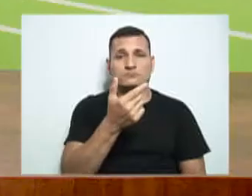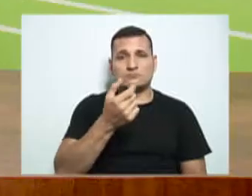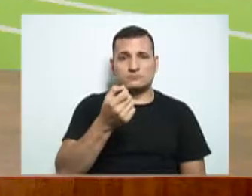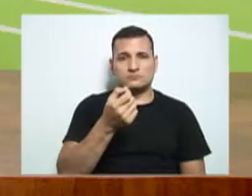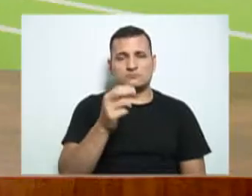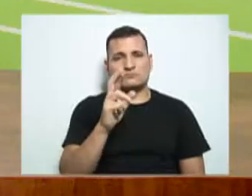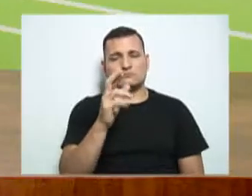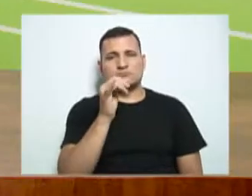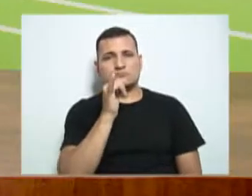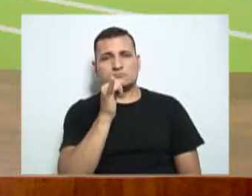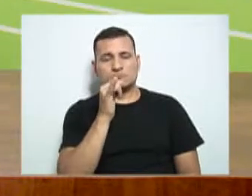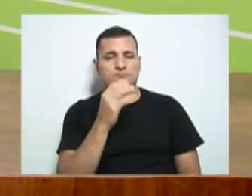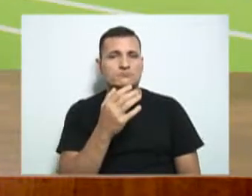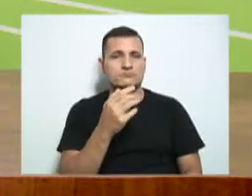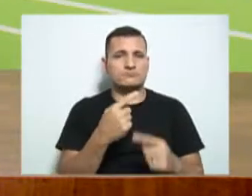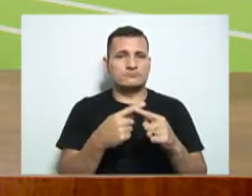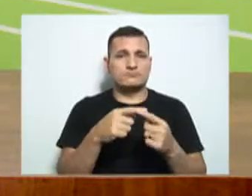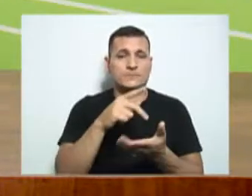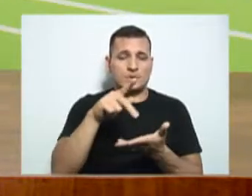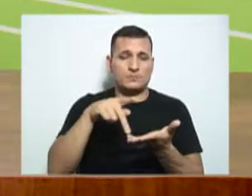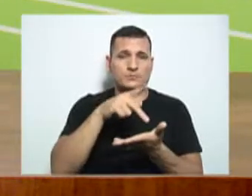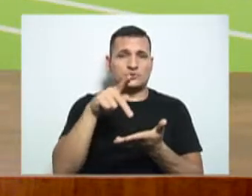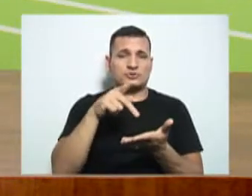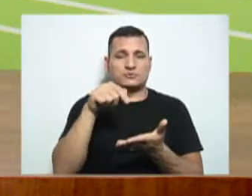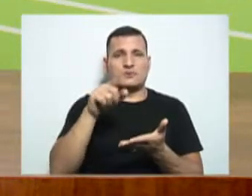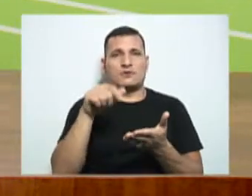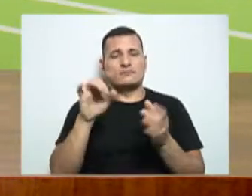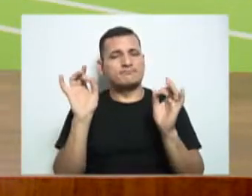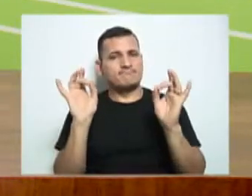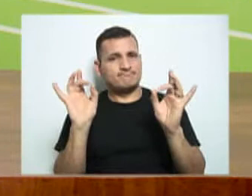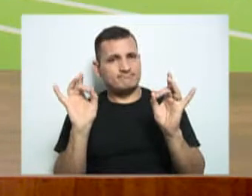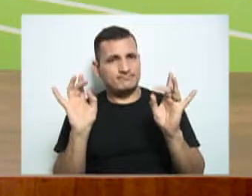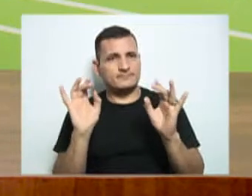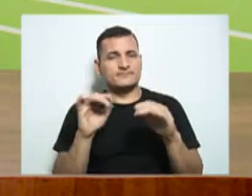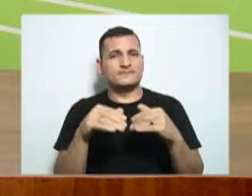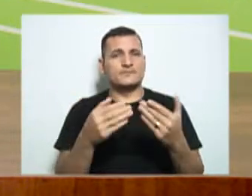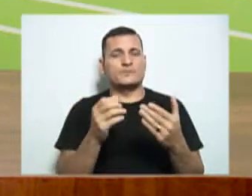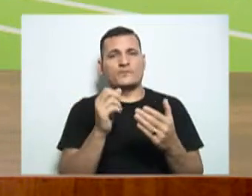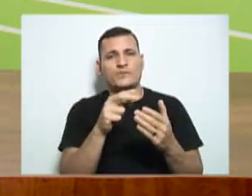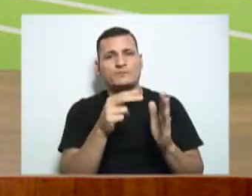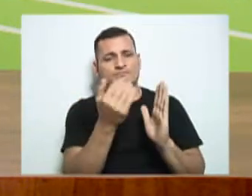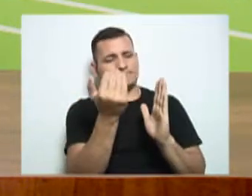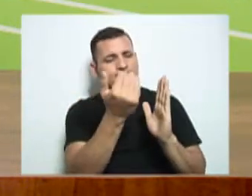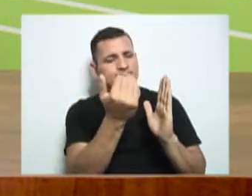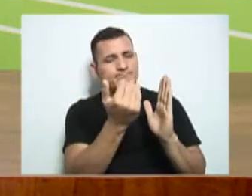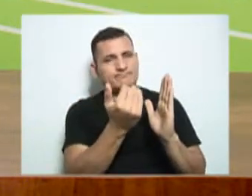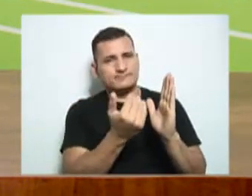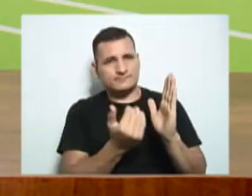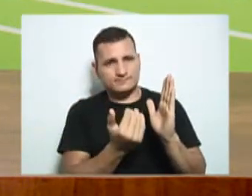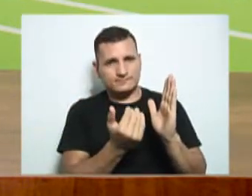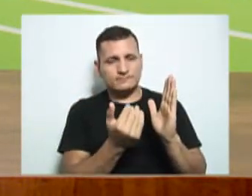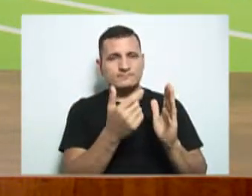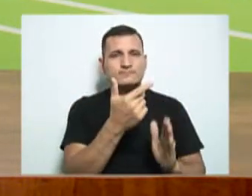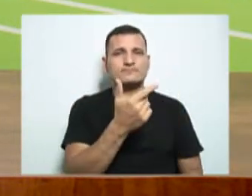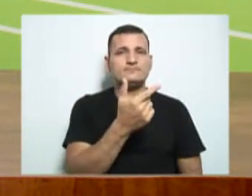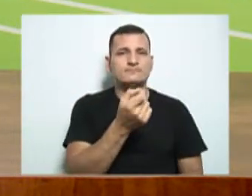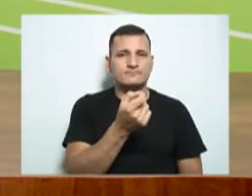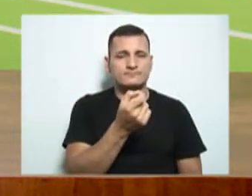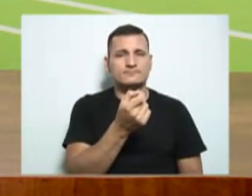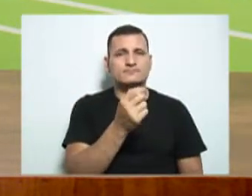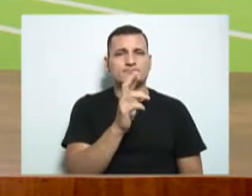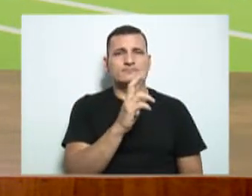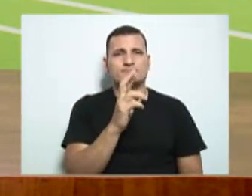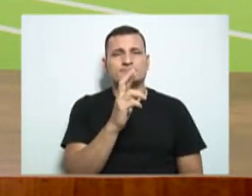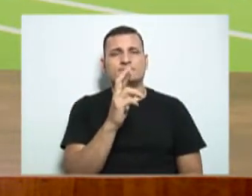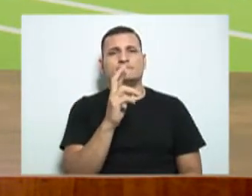porque esse pudim é um pudim especial. Então, eu vou pegar o quê? A receita desse pudim, R$20